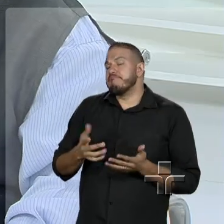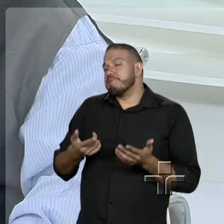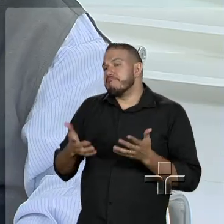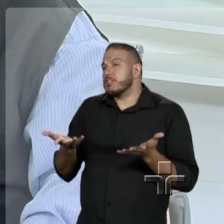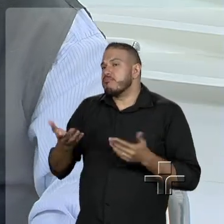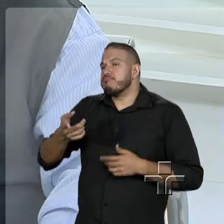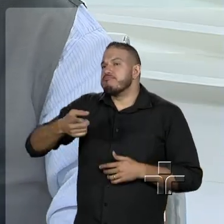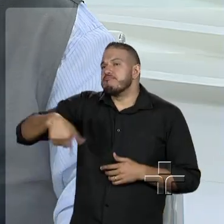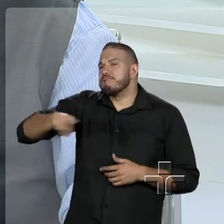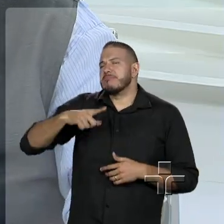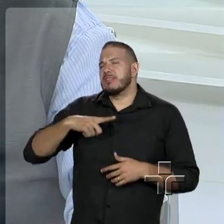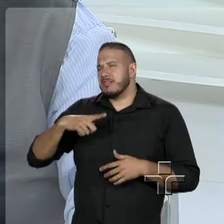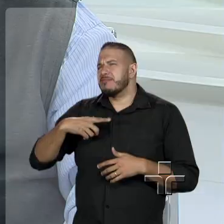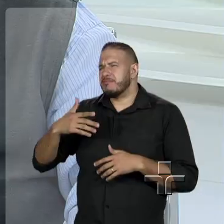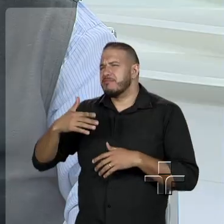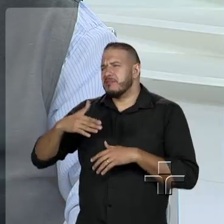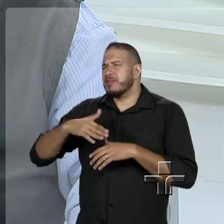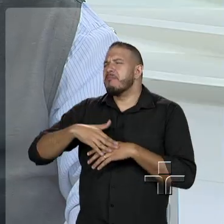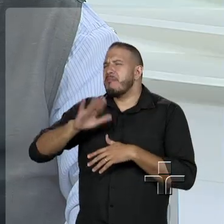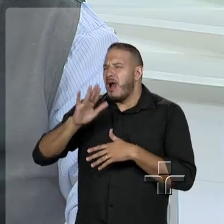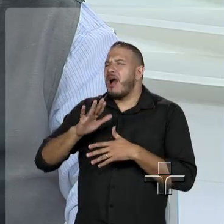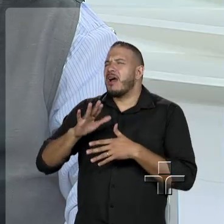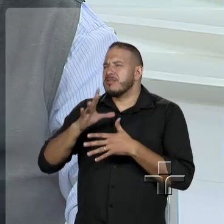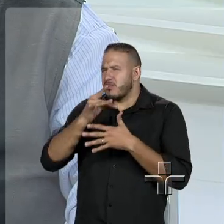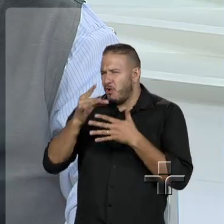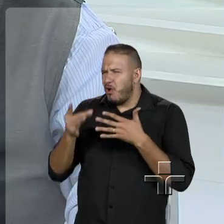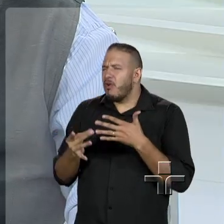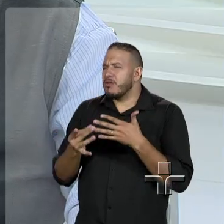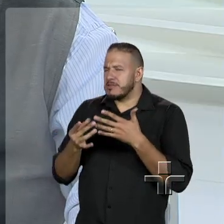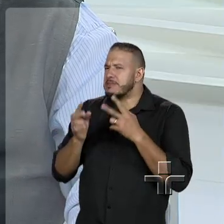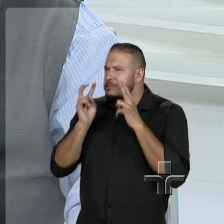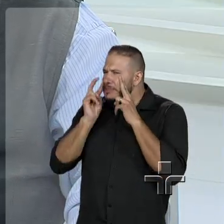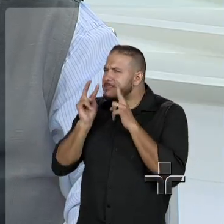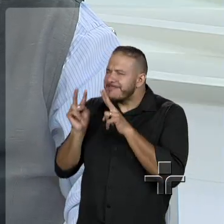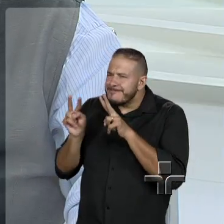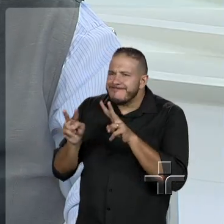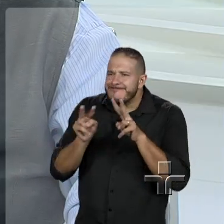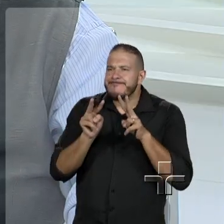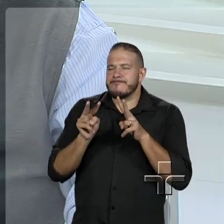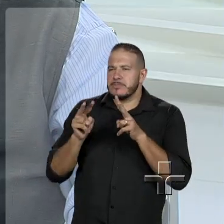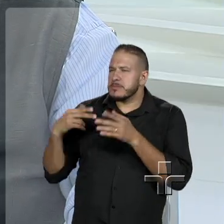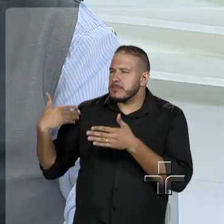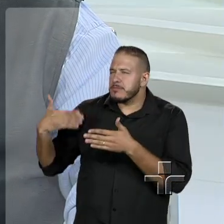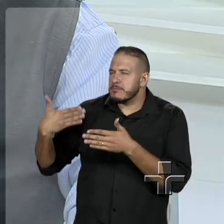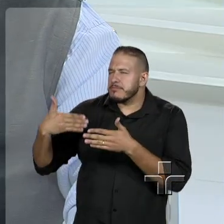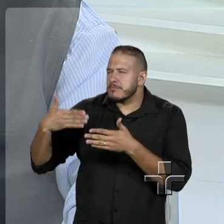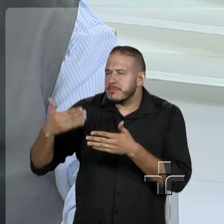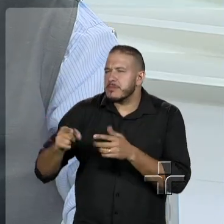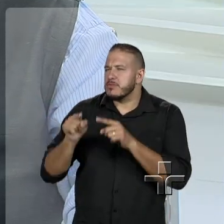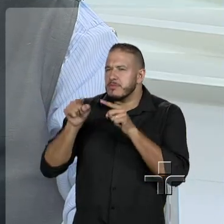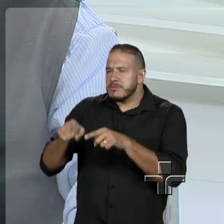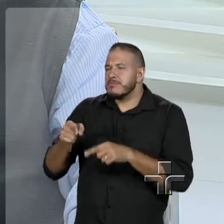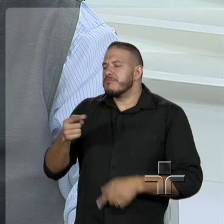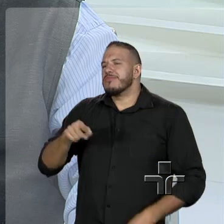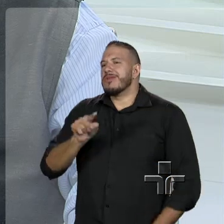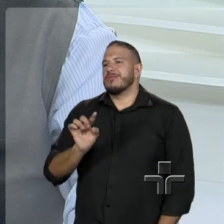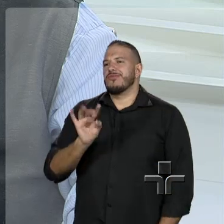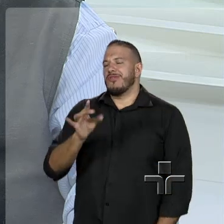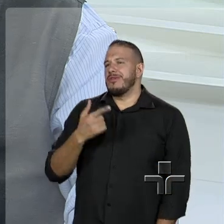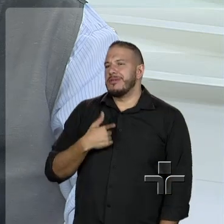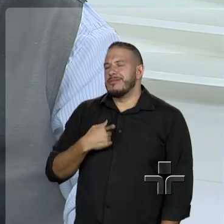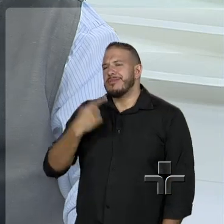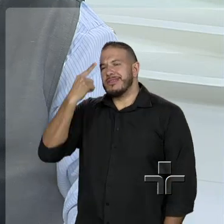tem muito mais coisa a ser observada num processo como esse do que simplesmente a